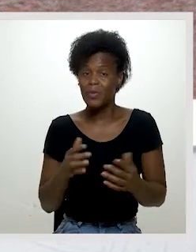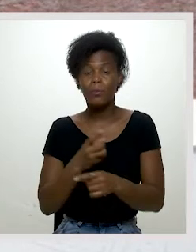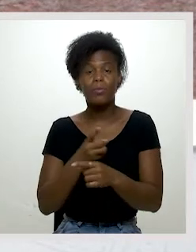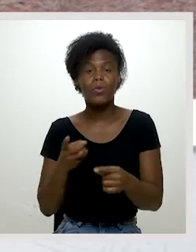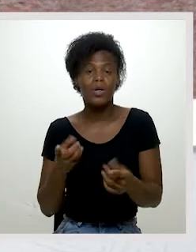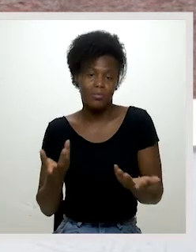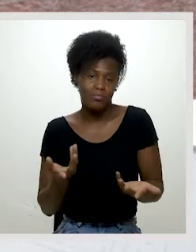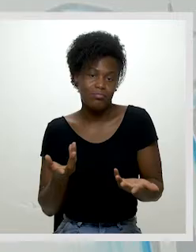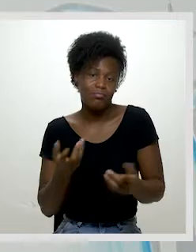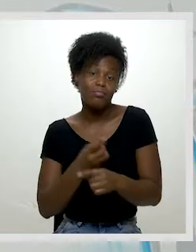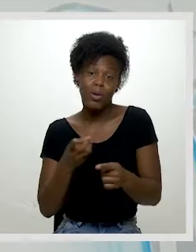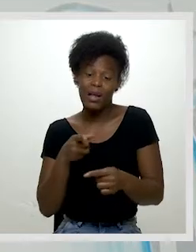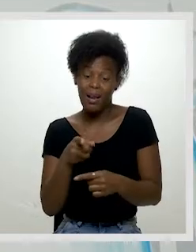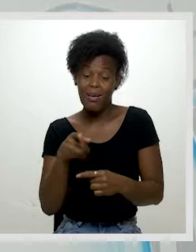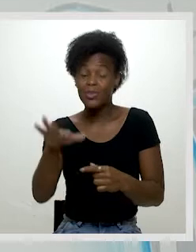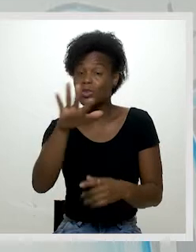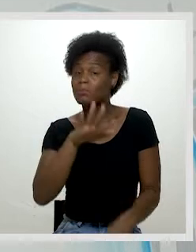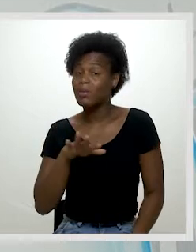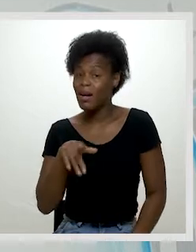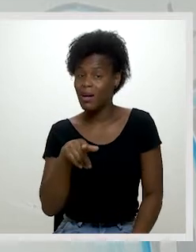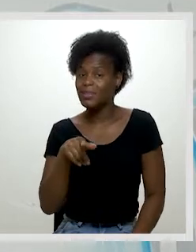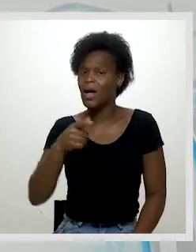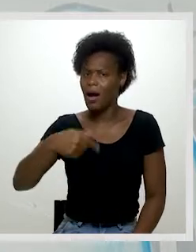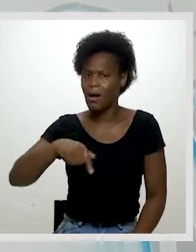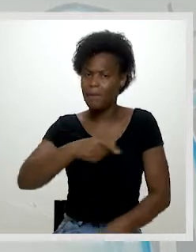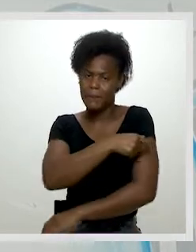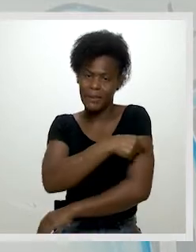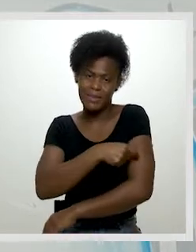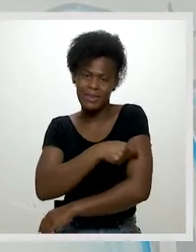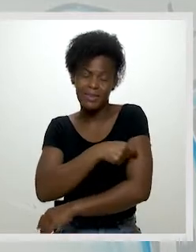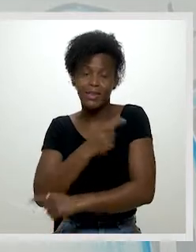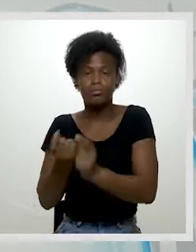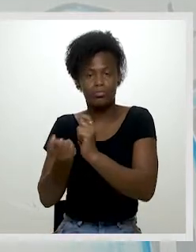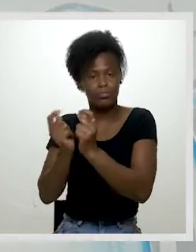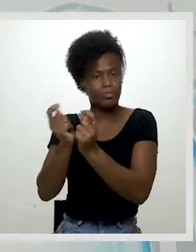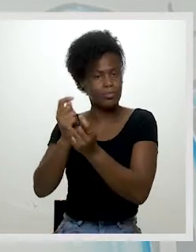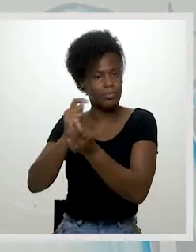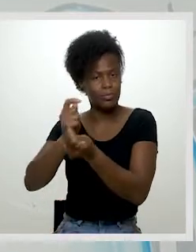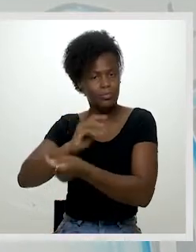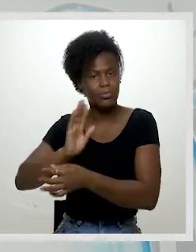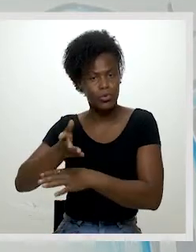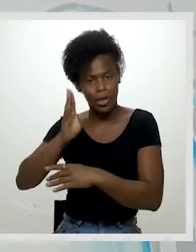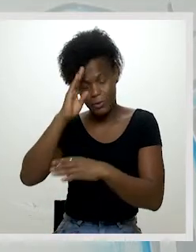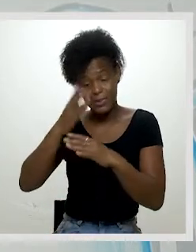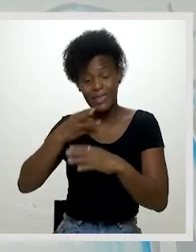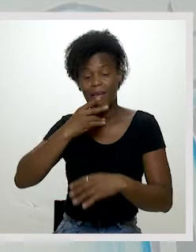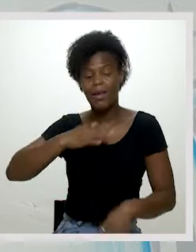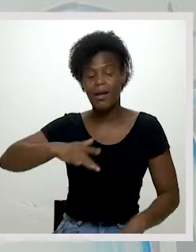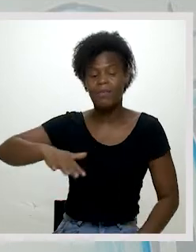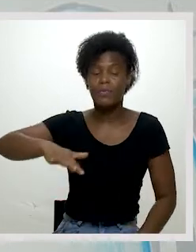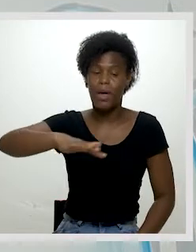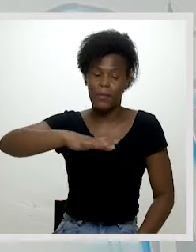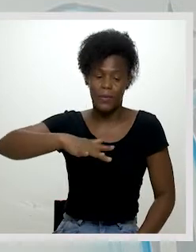Pois exatamente por isso, porque aquele espaço lá está a representar mudanças que já aconteceram à